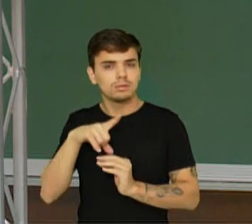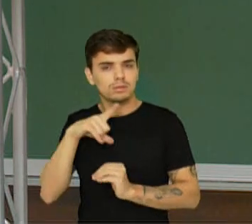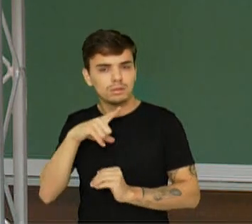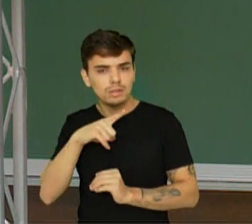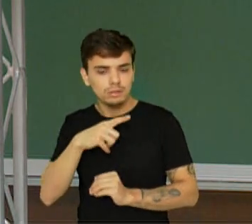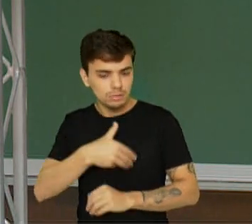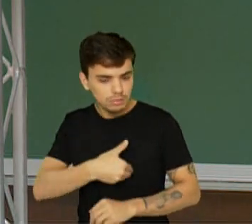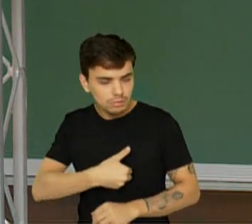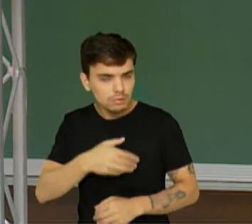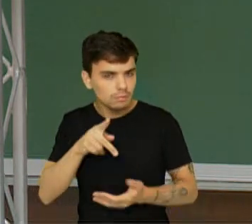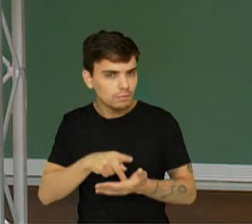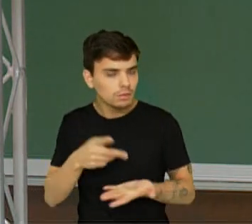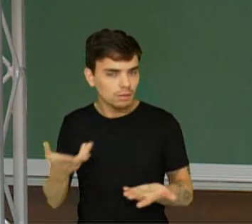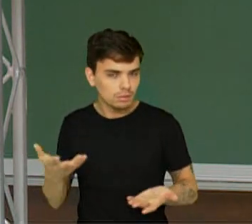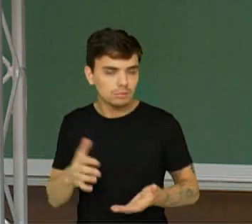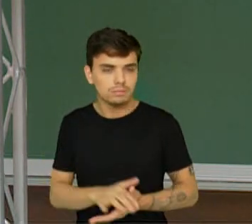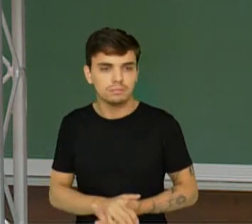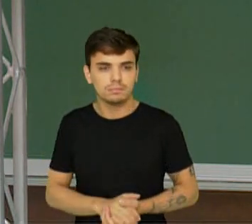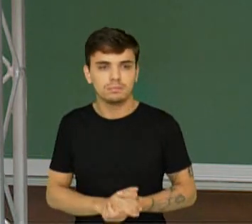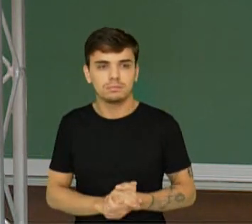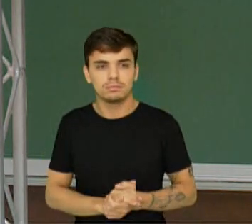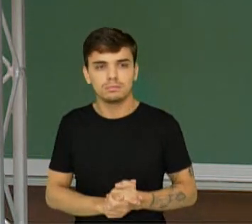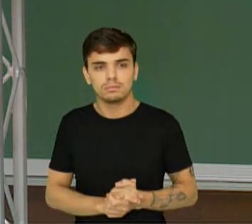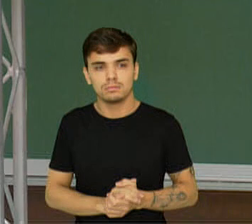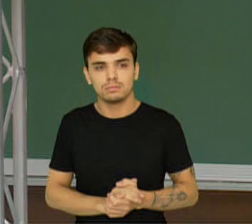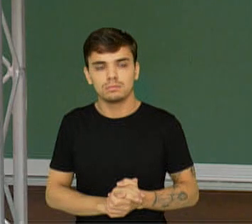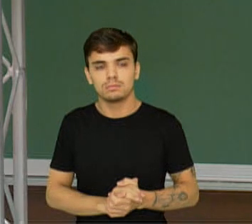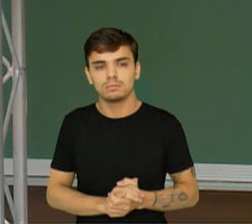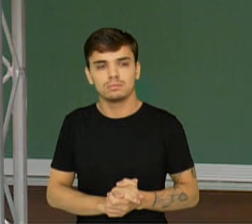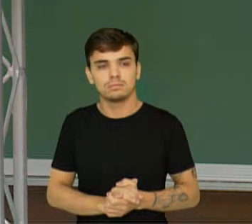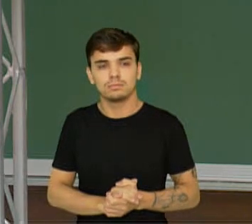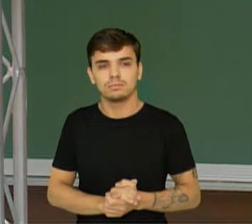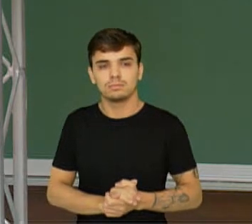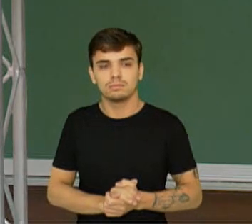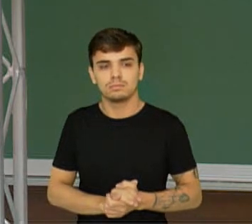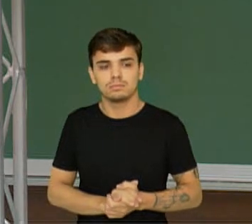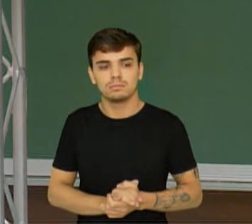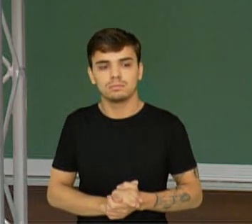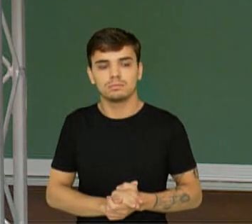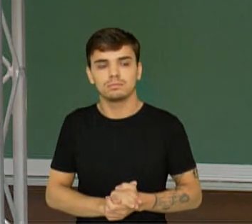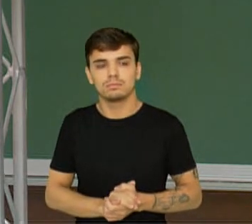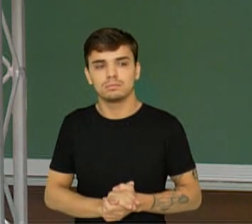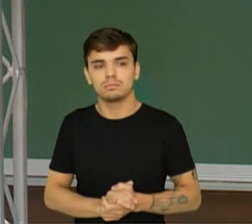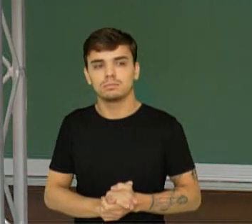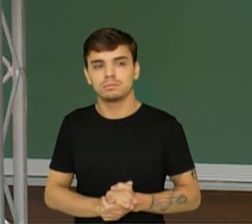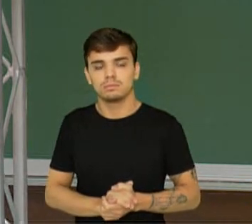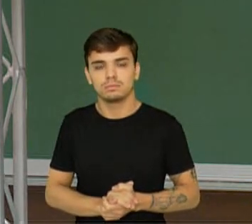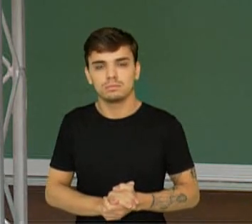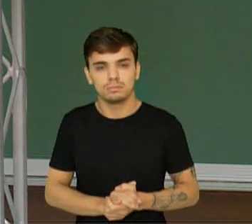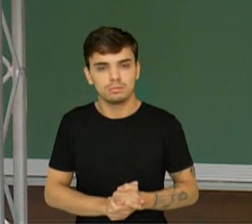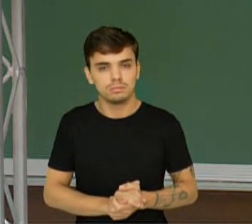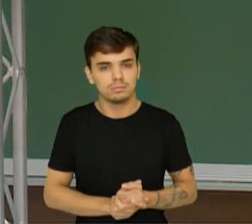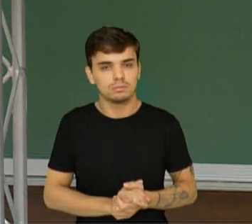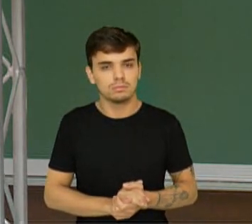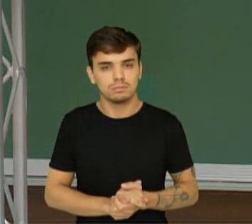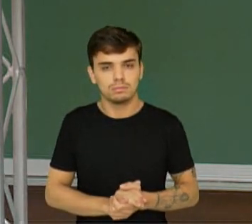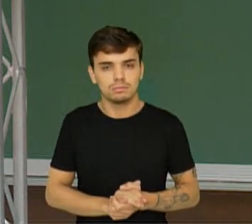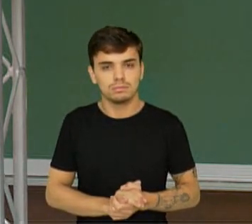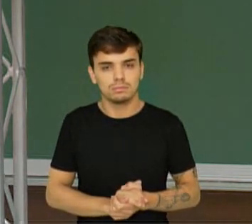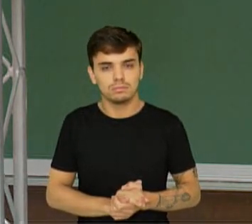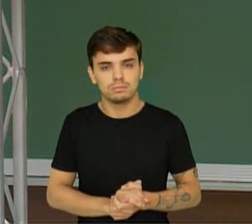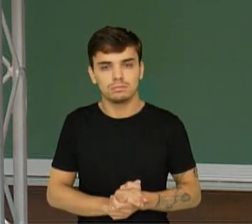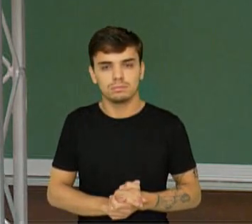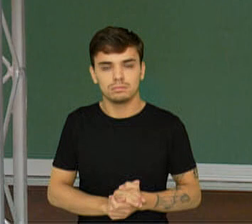em frente? Também pensa que puedes confundir la sed com hambre.